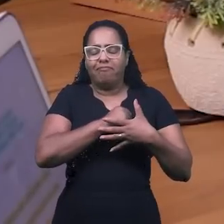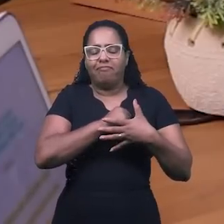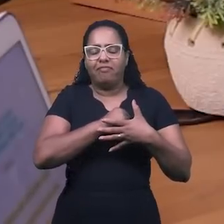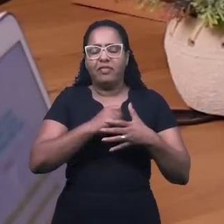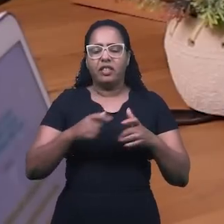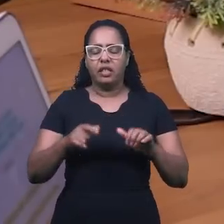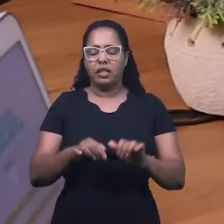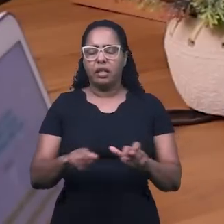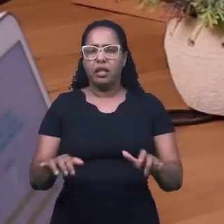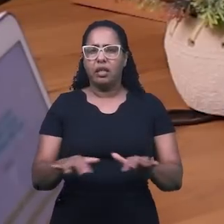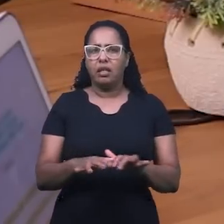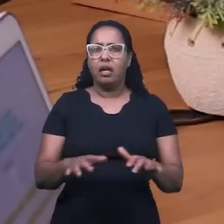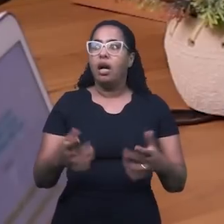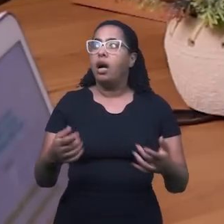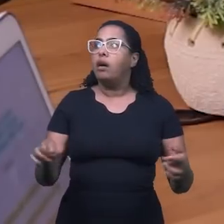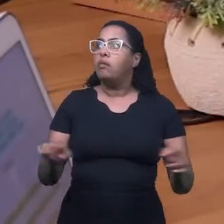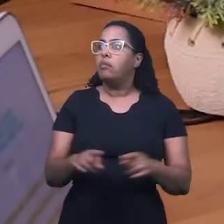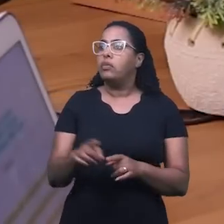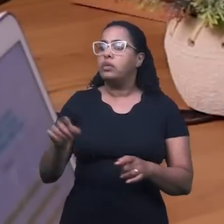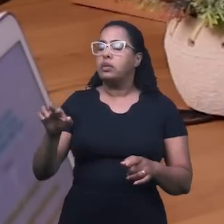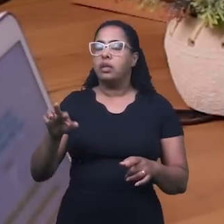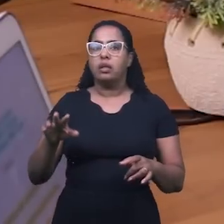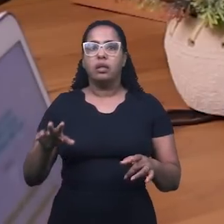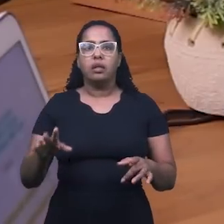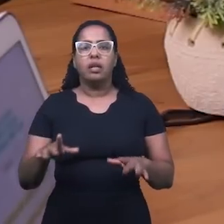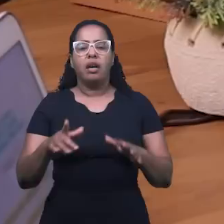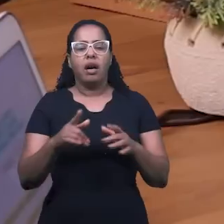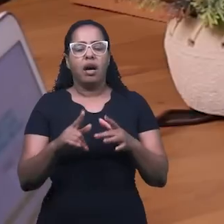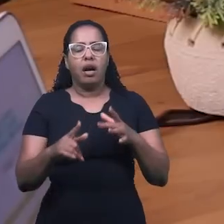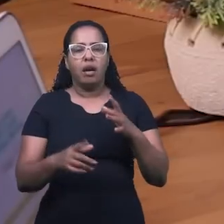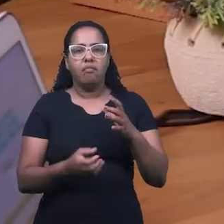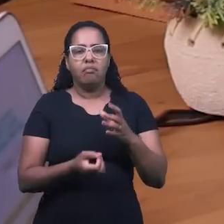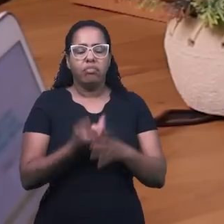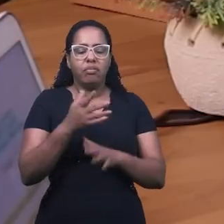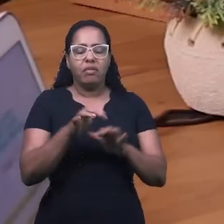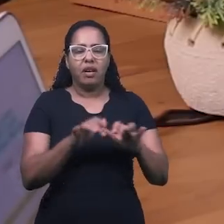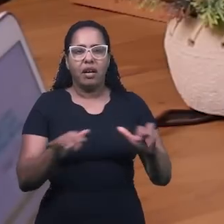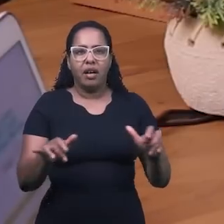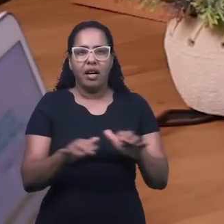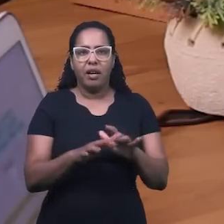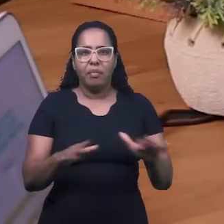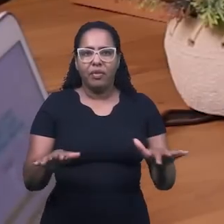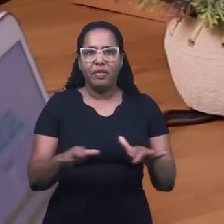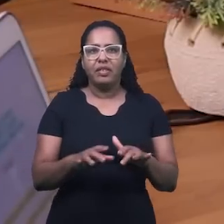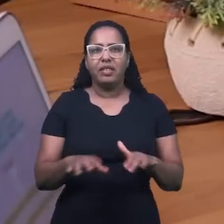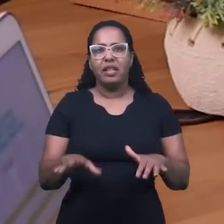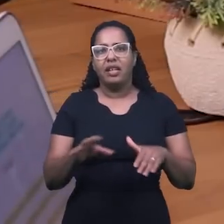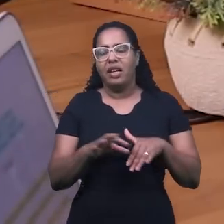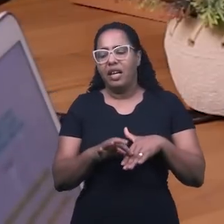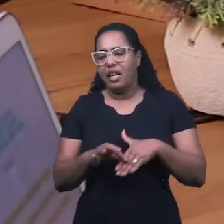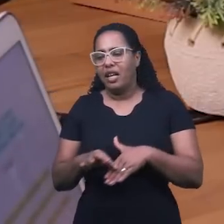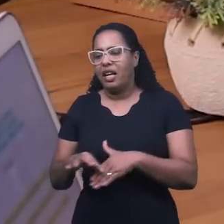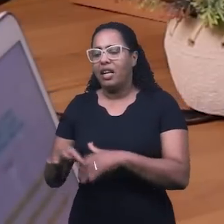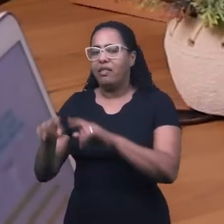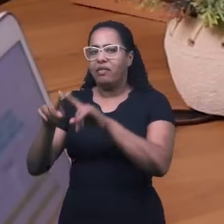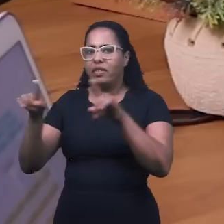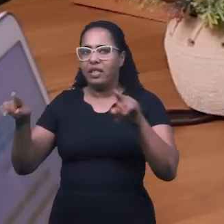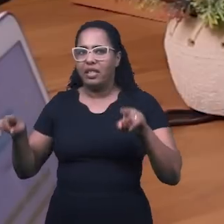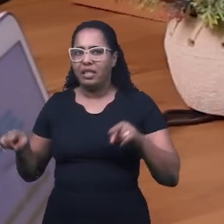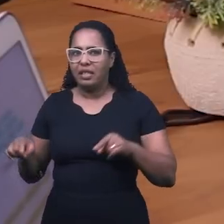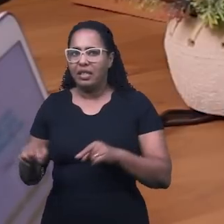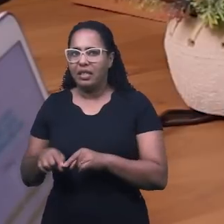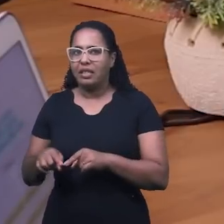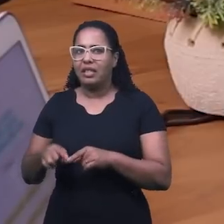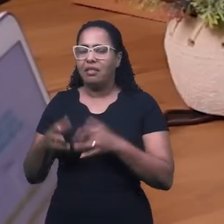muito forte. E eu sentei no teclado e falei assim, é a música dela. E eu fiz a musiquinha dela e Nívia levou também para a sala